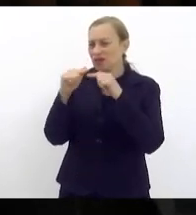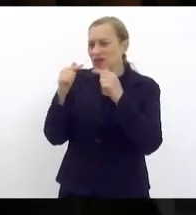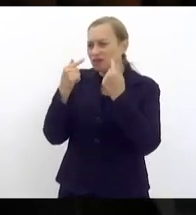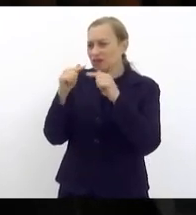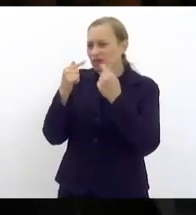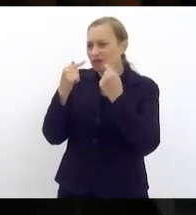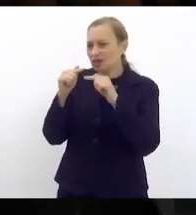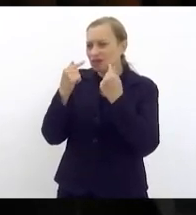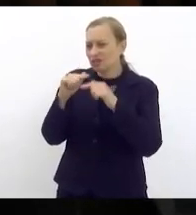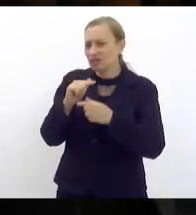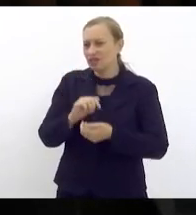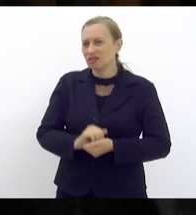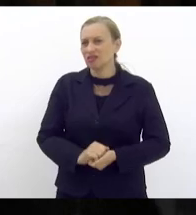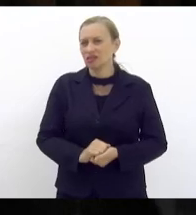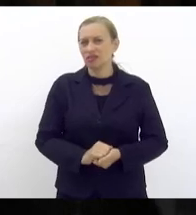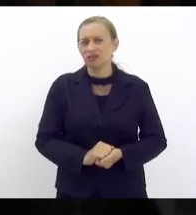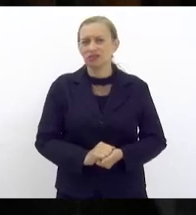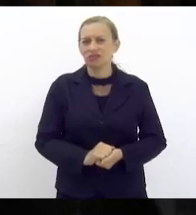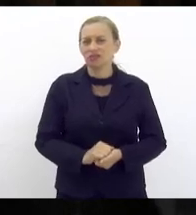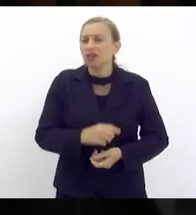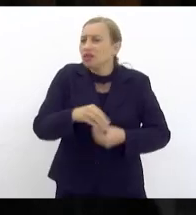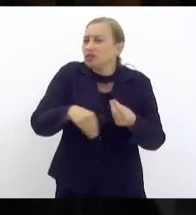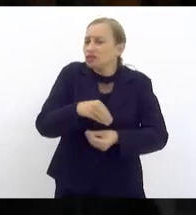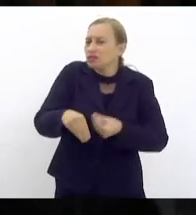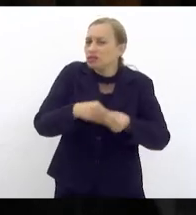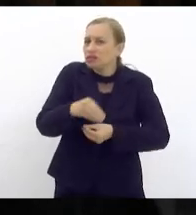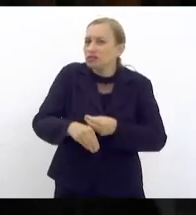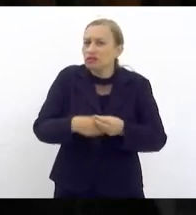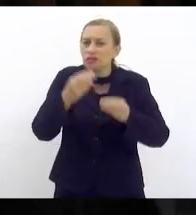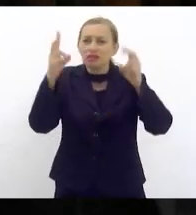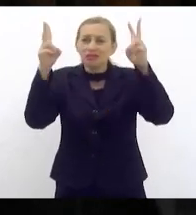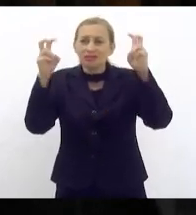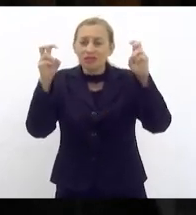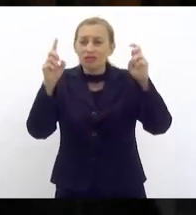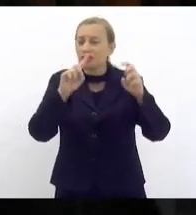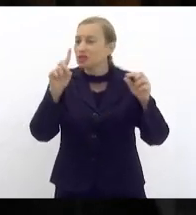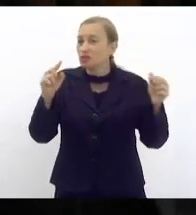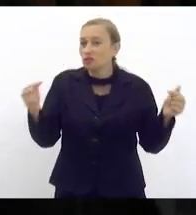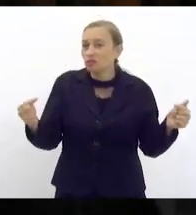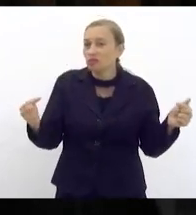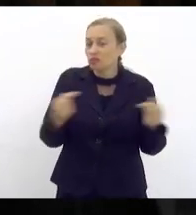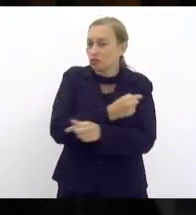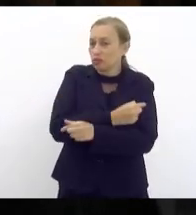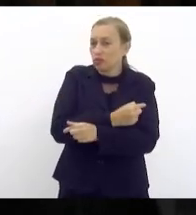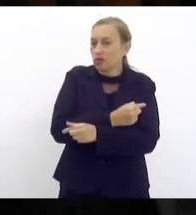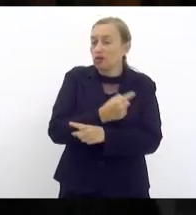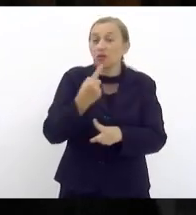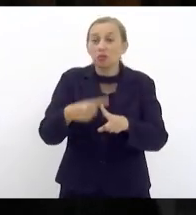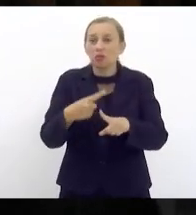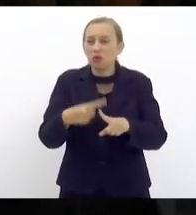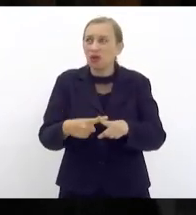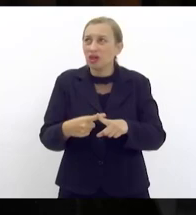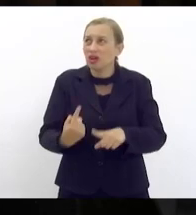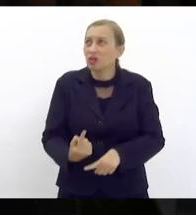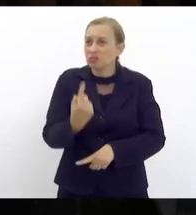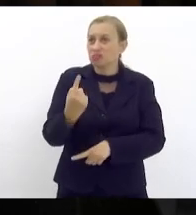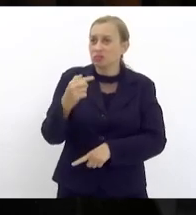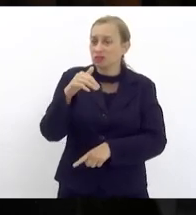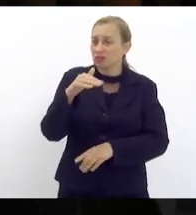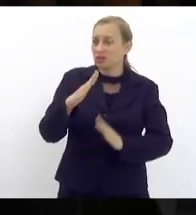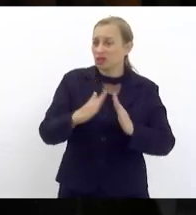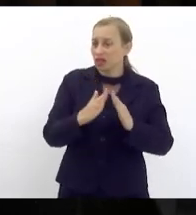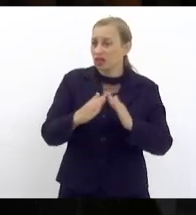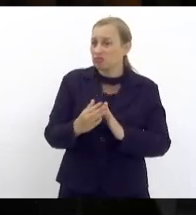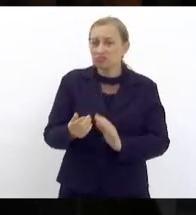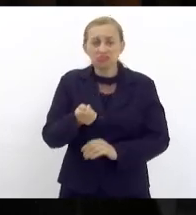misturando temas que não se tocavam porque não transmissor nesta casa nenhum